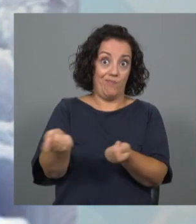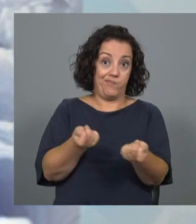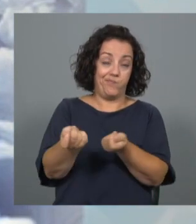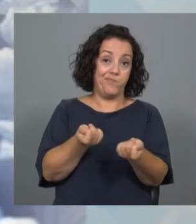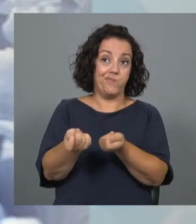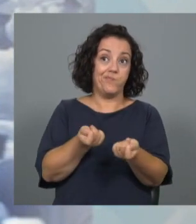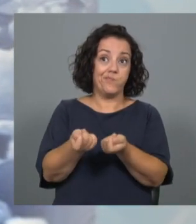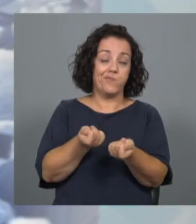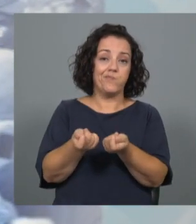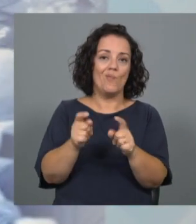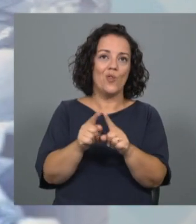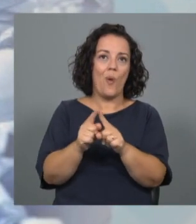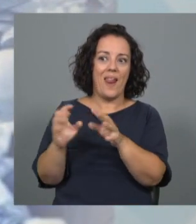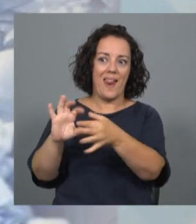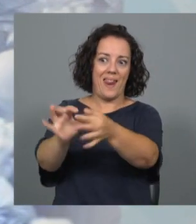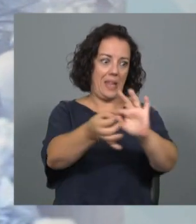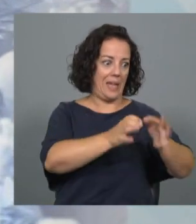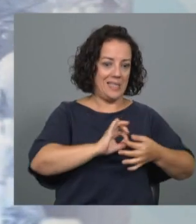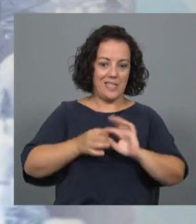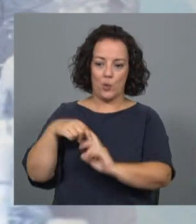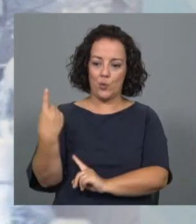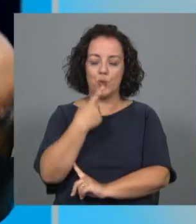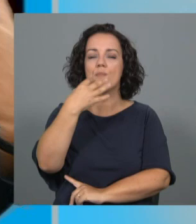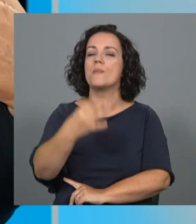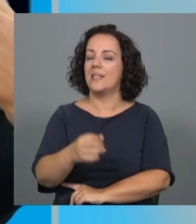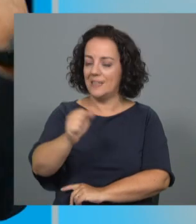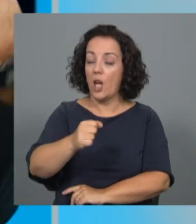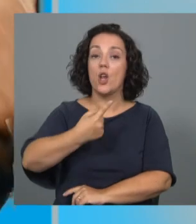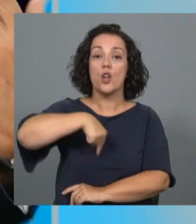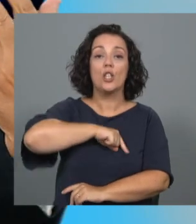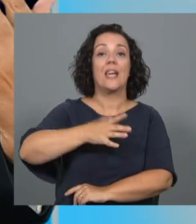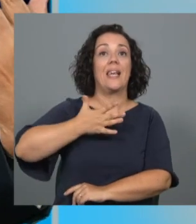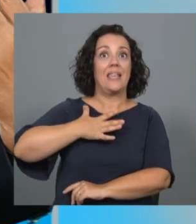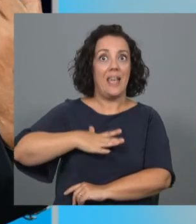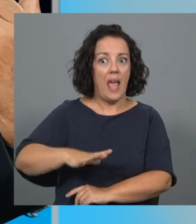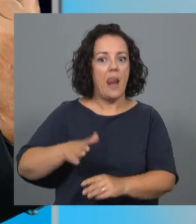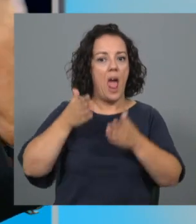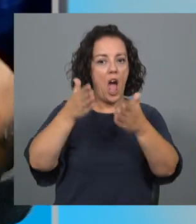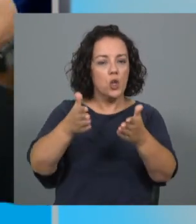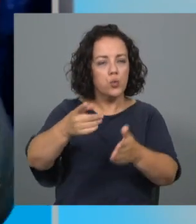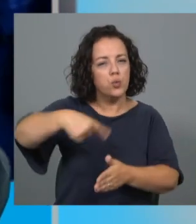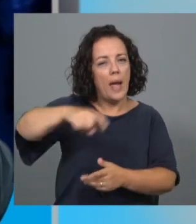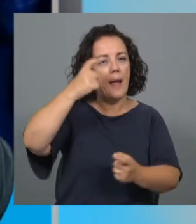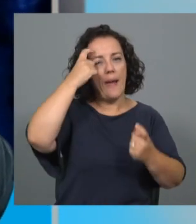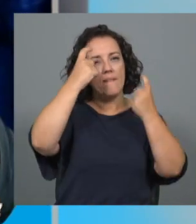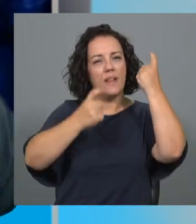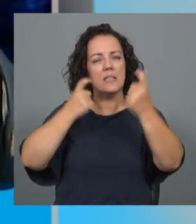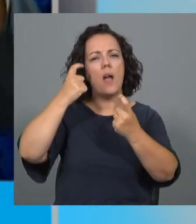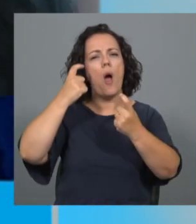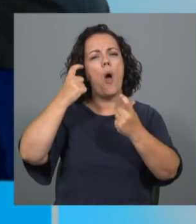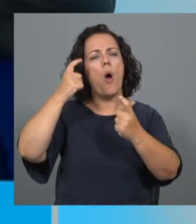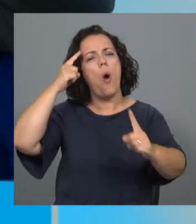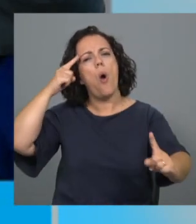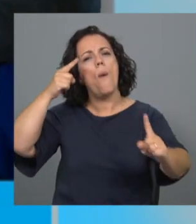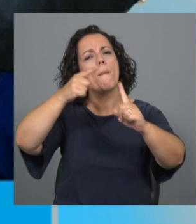assim, fazem um bocadinho a ligação entre tudo isto? Exatamente. Queremos ajudar nesta reflexão do que é a missão. A